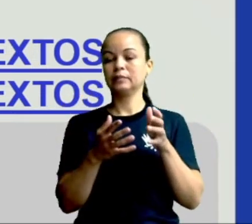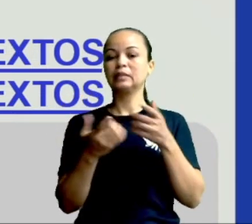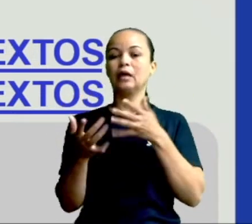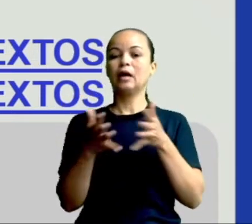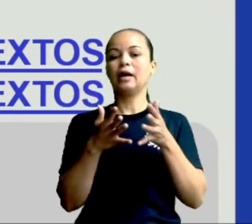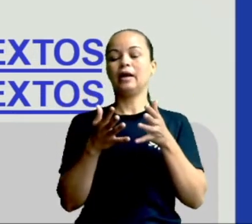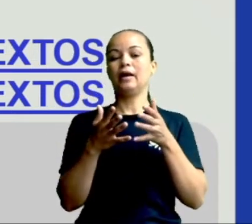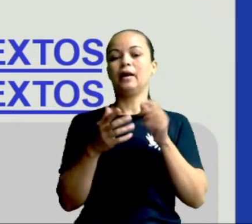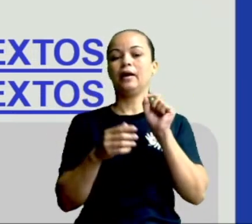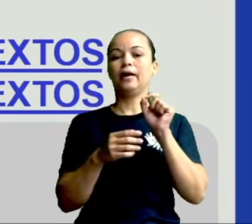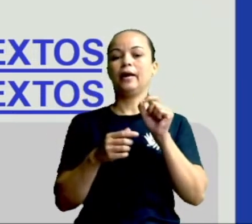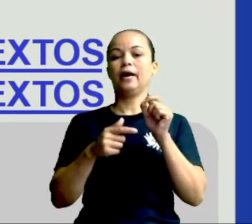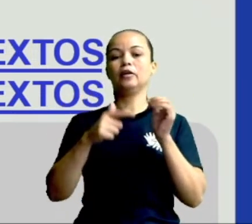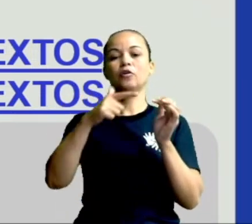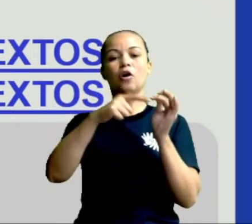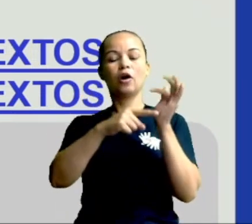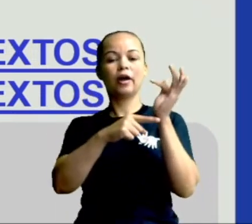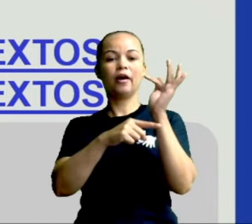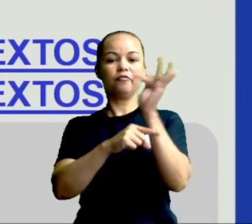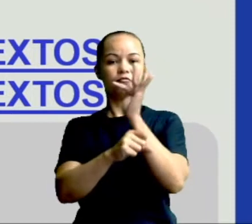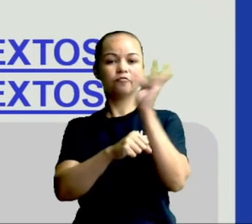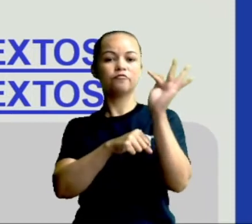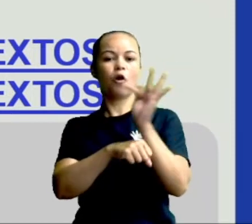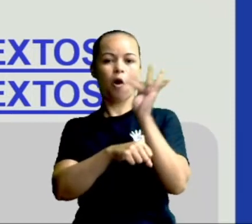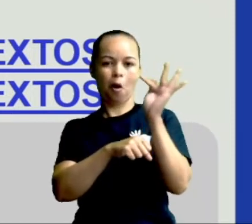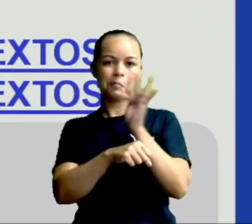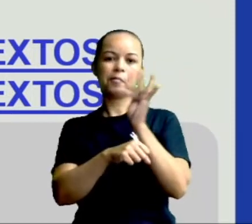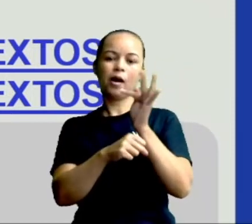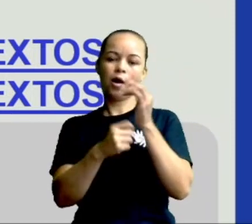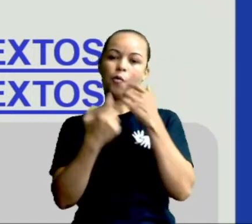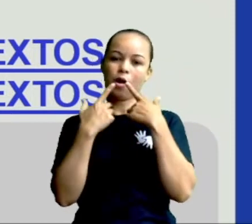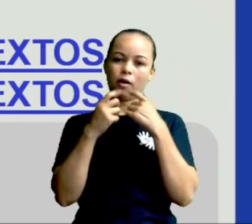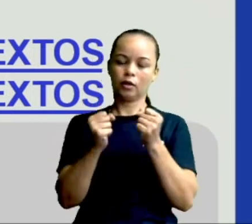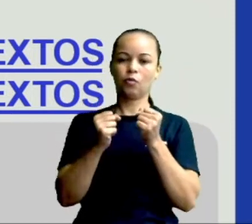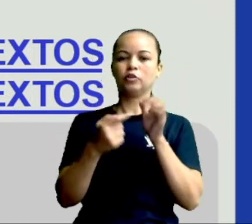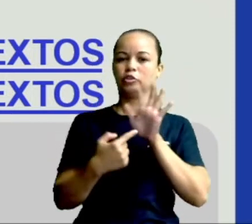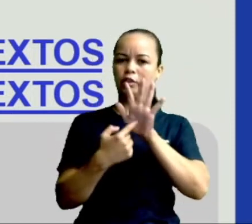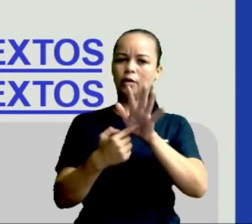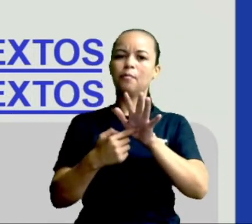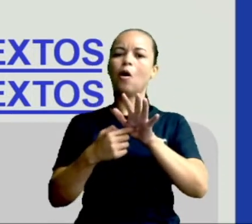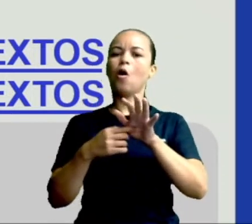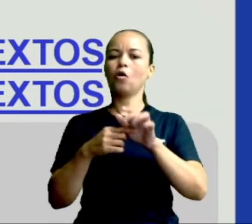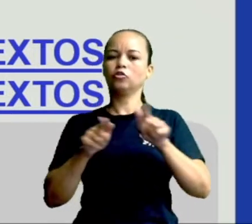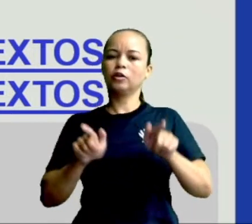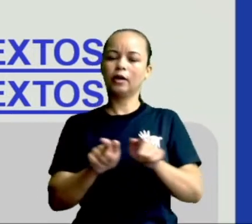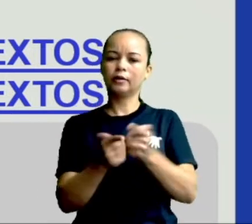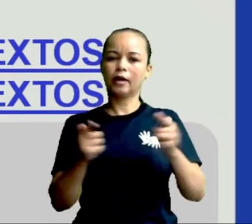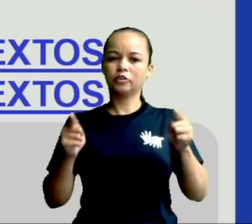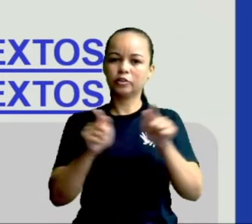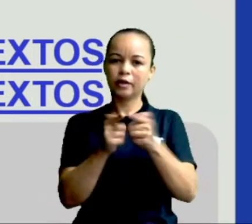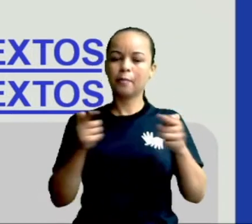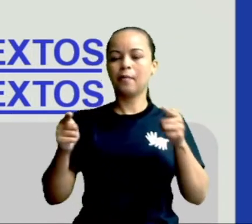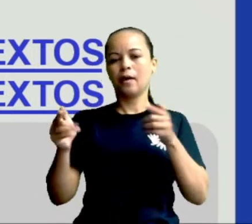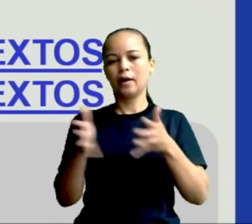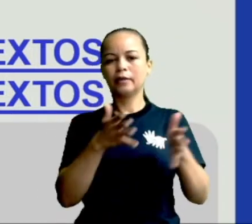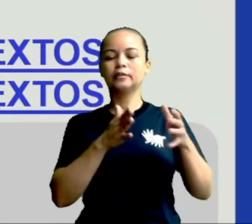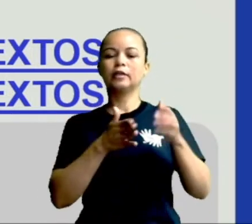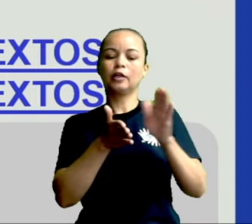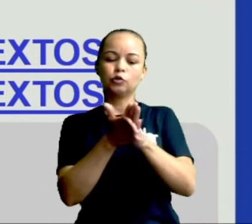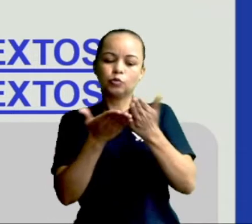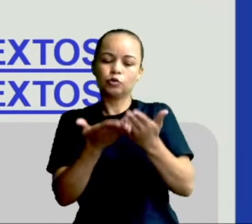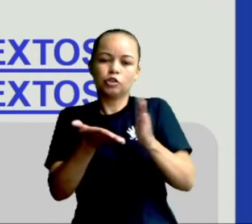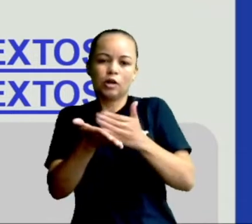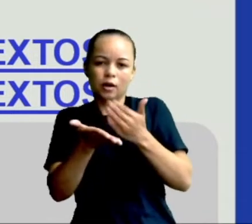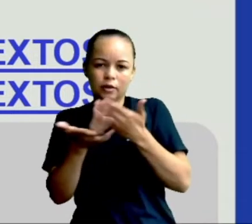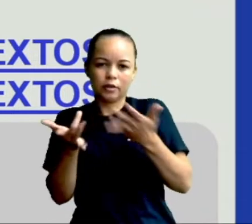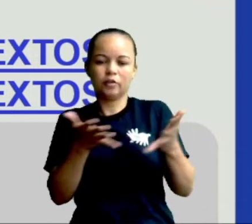linguagem formal, a linguagem correta, que vem mostrada nas gramáticas, nos livros didáticos. Ela é caracterizada